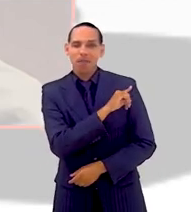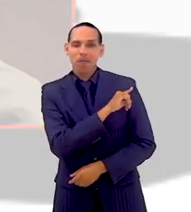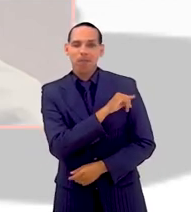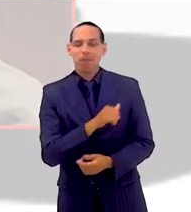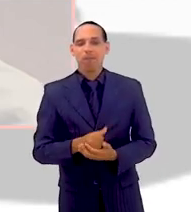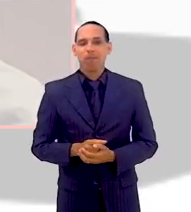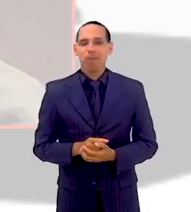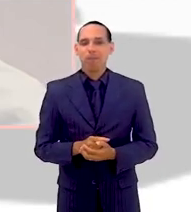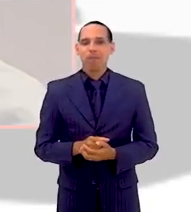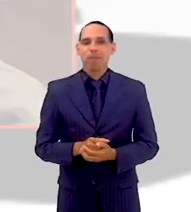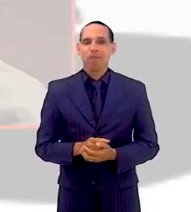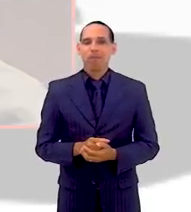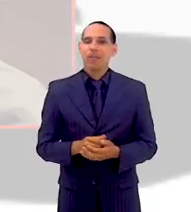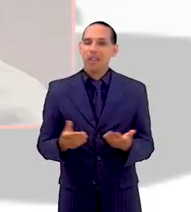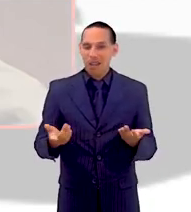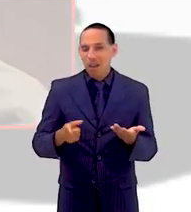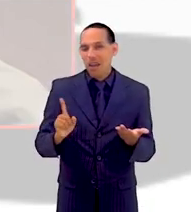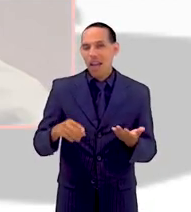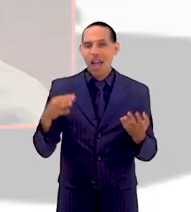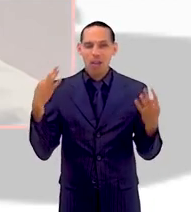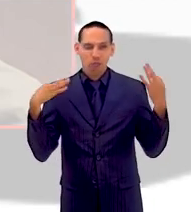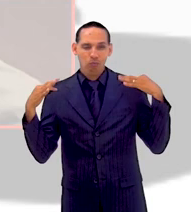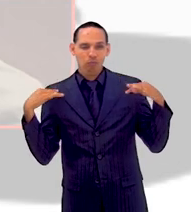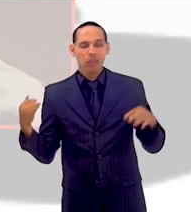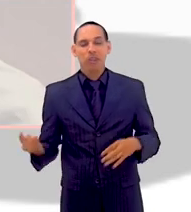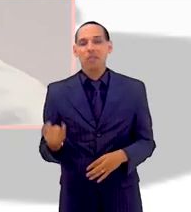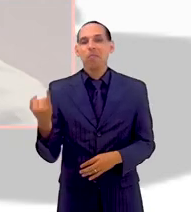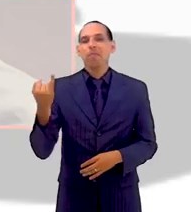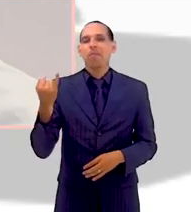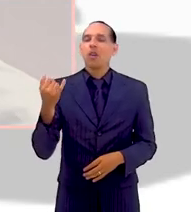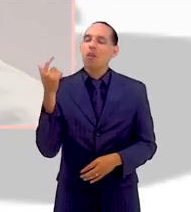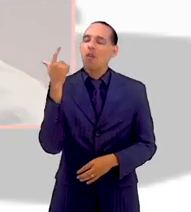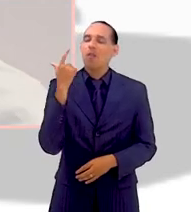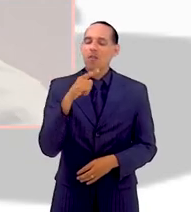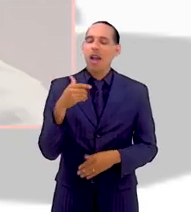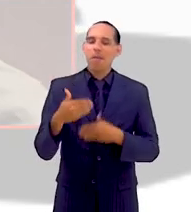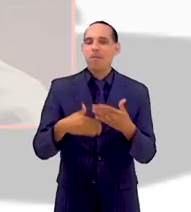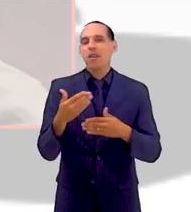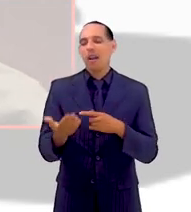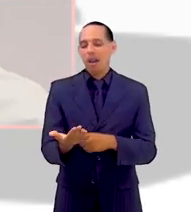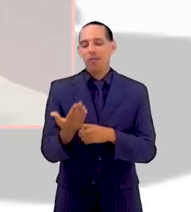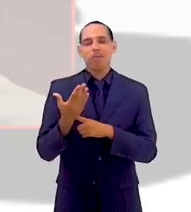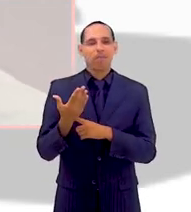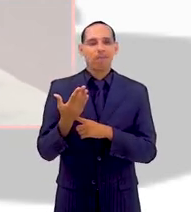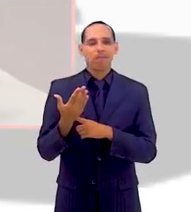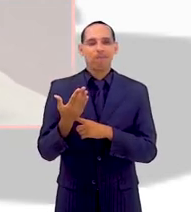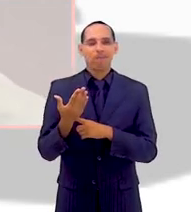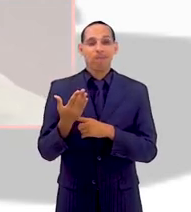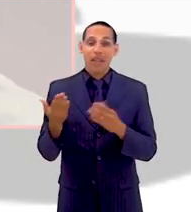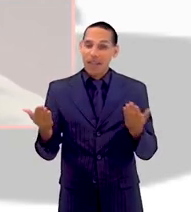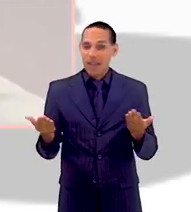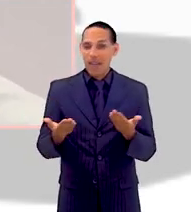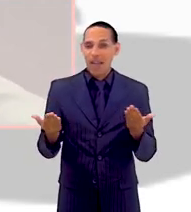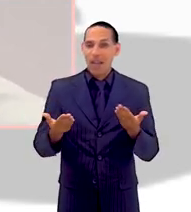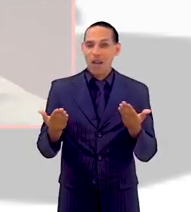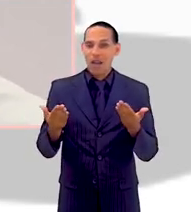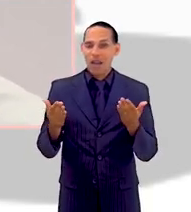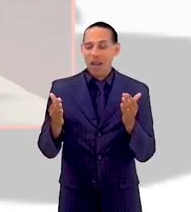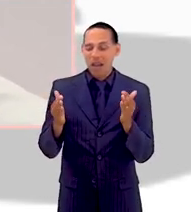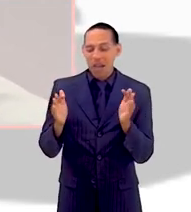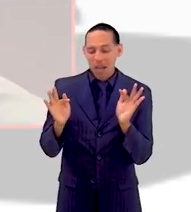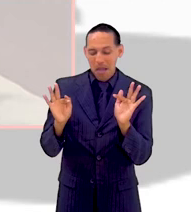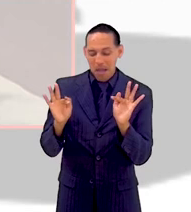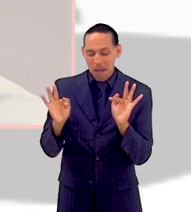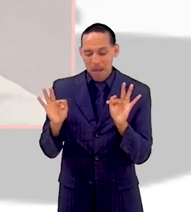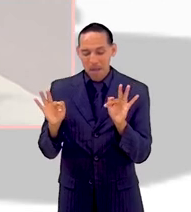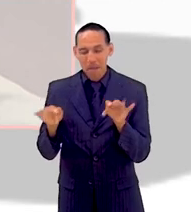estão baseados em destinos turísticos importantes acabaram usufruindo desse processo. Agora, no final da apagada luz do governo